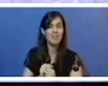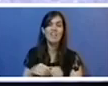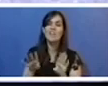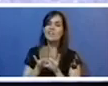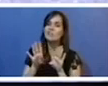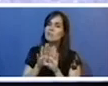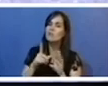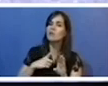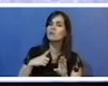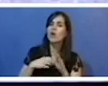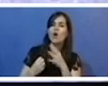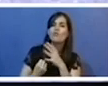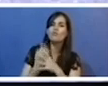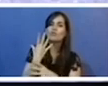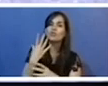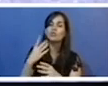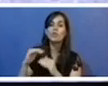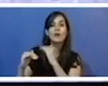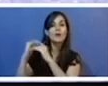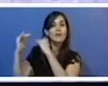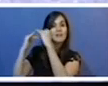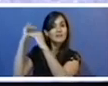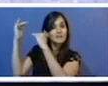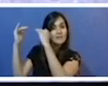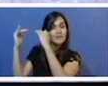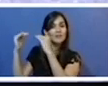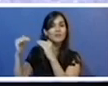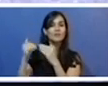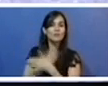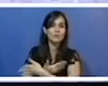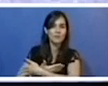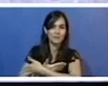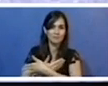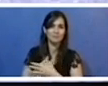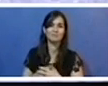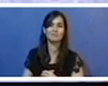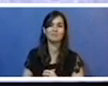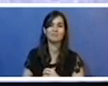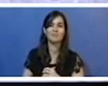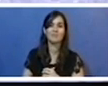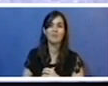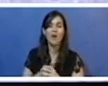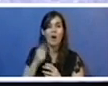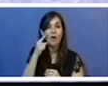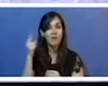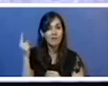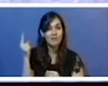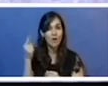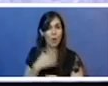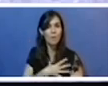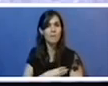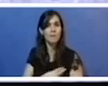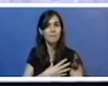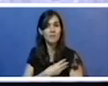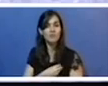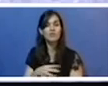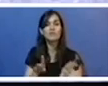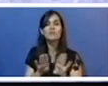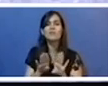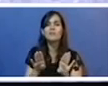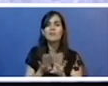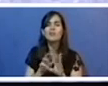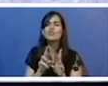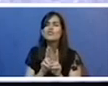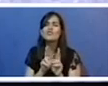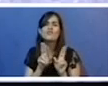de permitir o crescimento e desenvolvimento do recém-nascido. E percebam que os mamíferos ele tem um comportamento